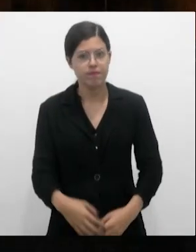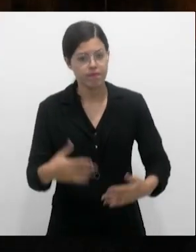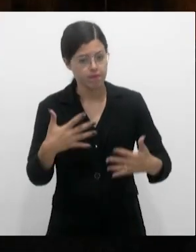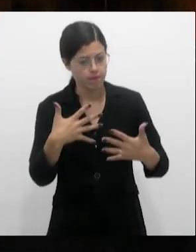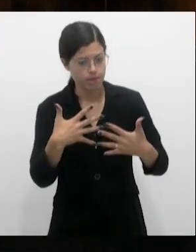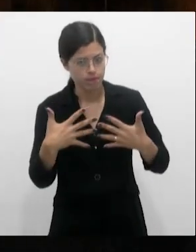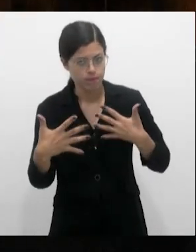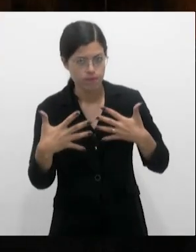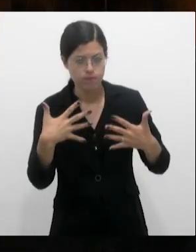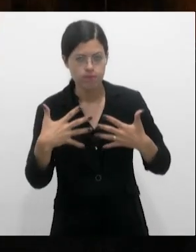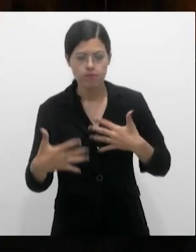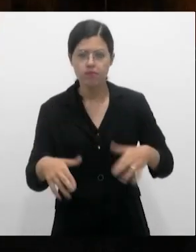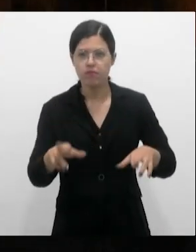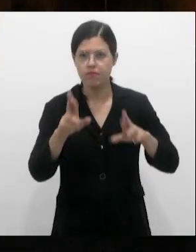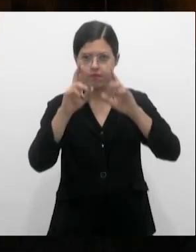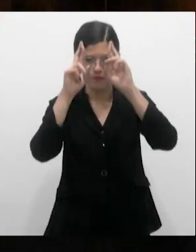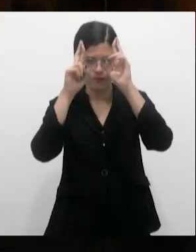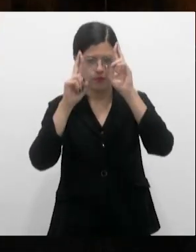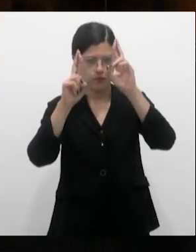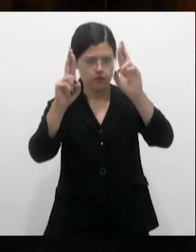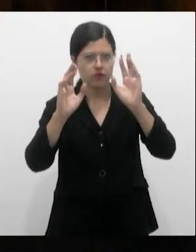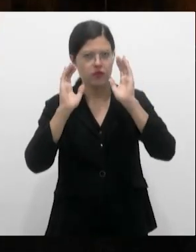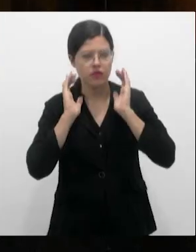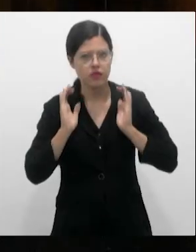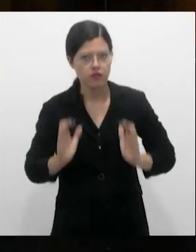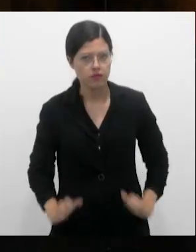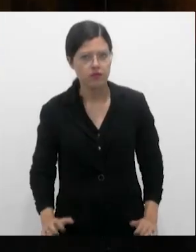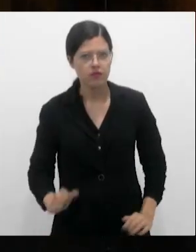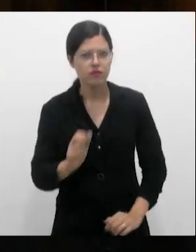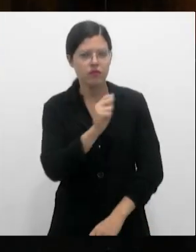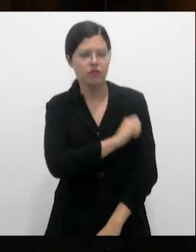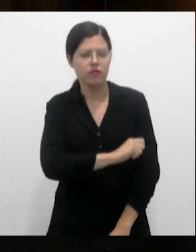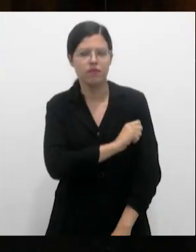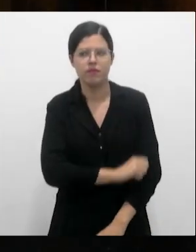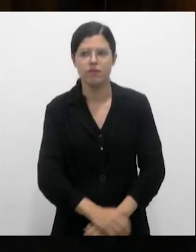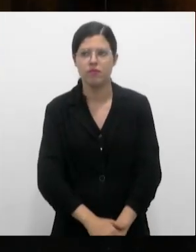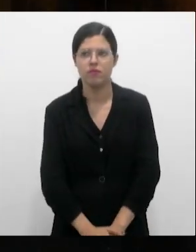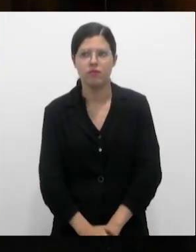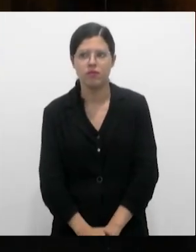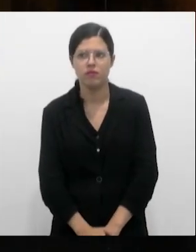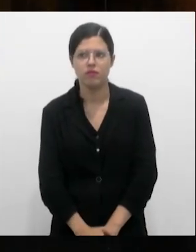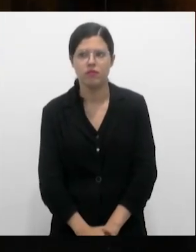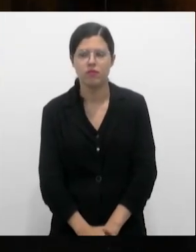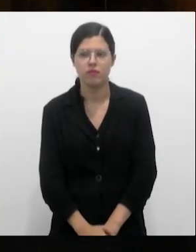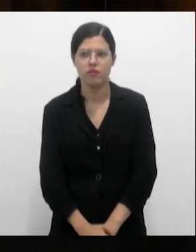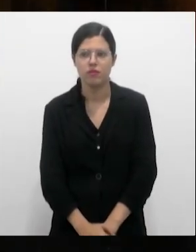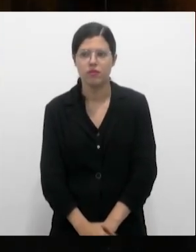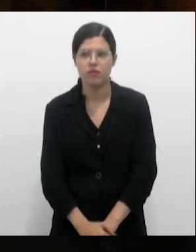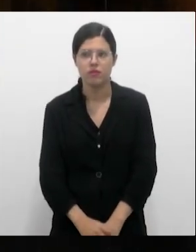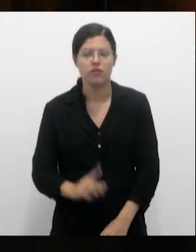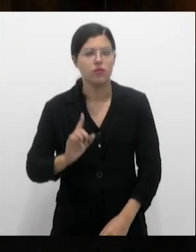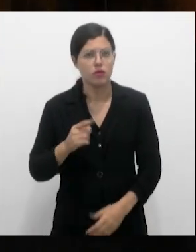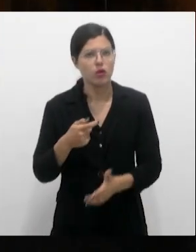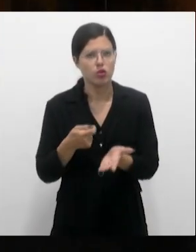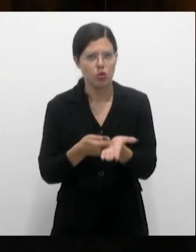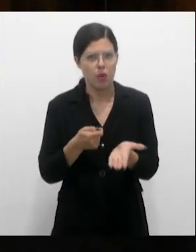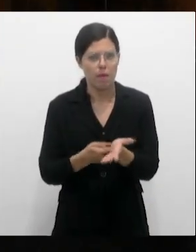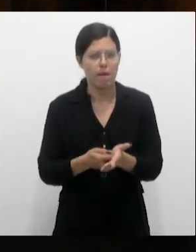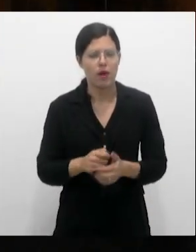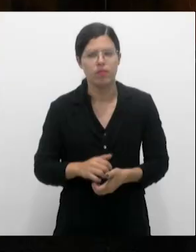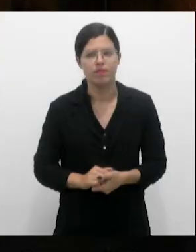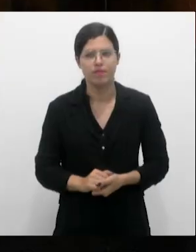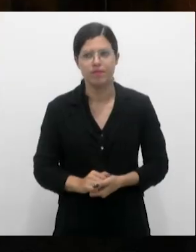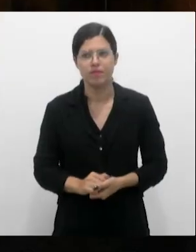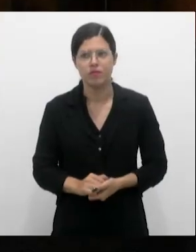transparência, respeito ao cidadão fluminense. E é isso que vamos cobrar,